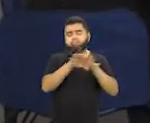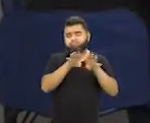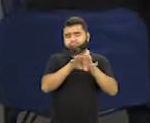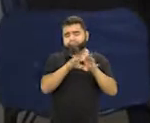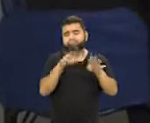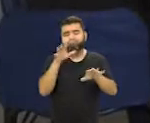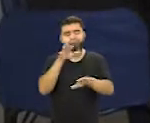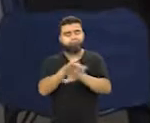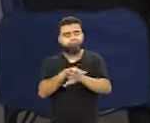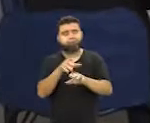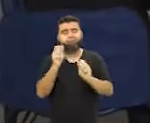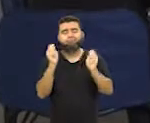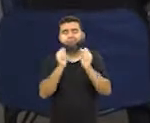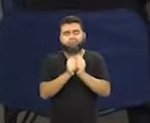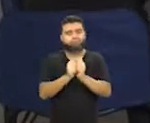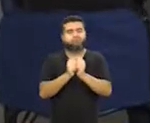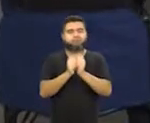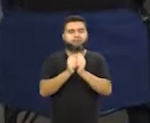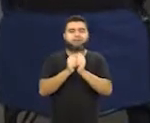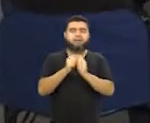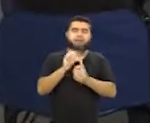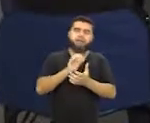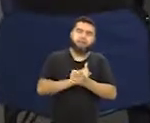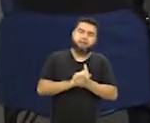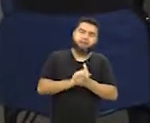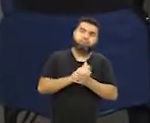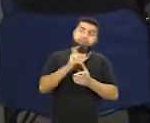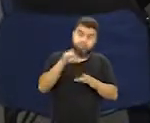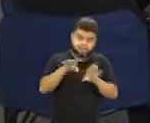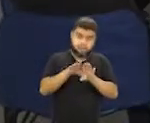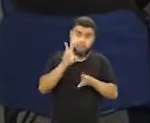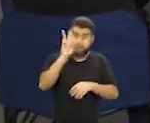Plano Municipal Viver Sem Limite. E estava